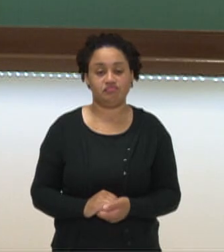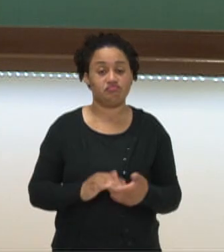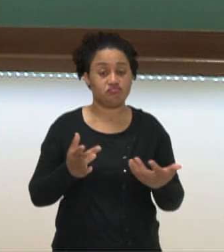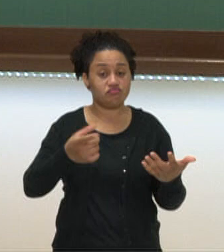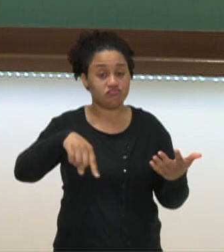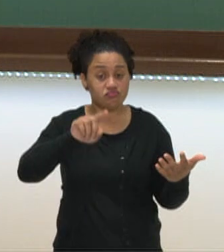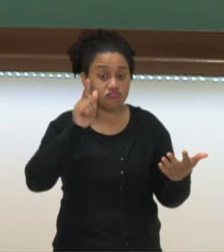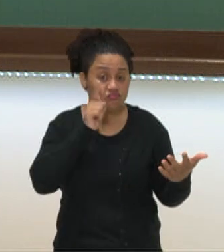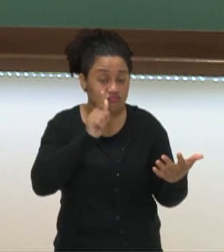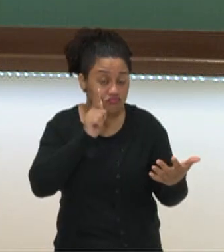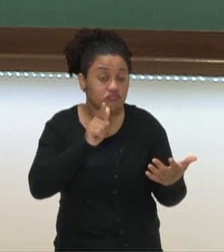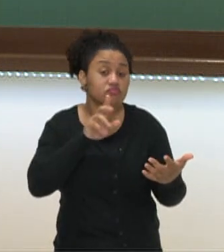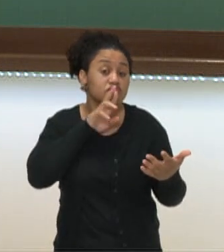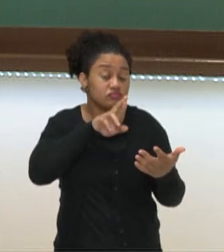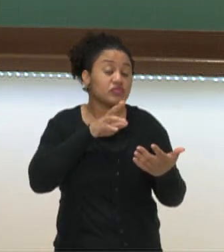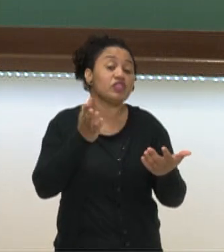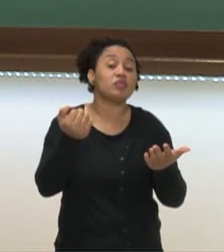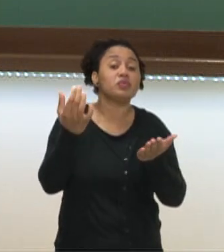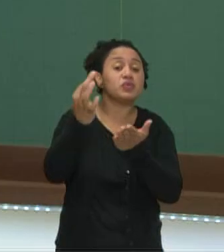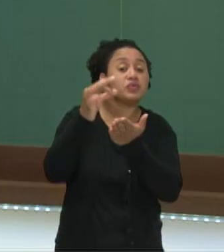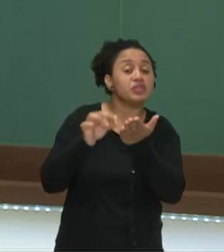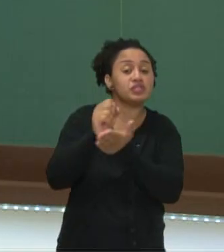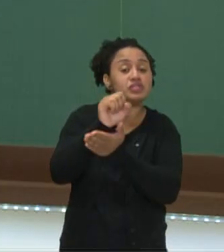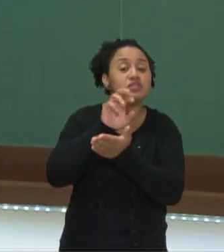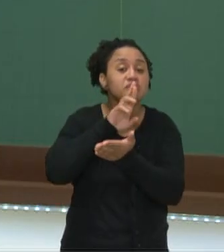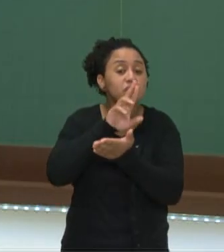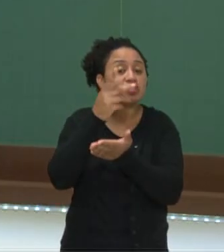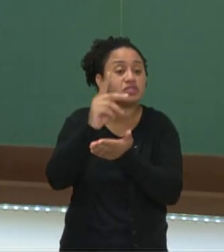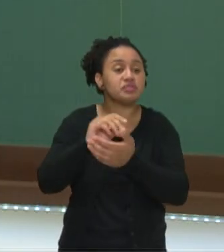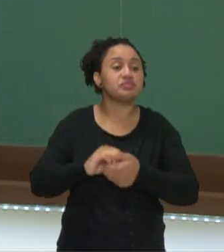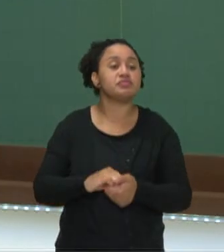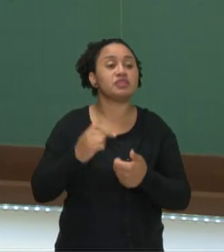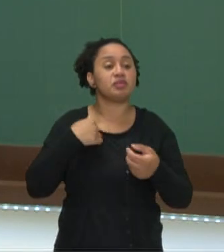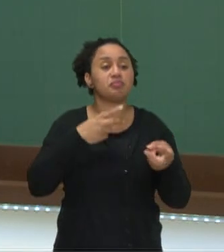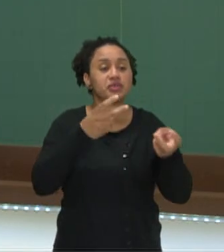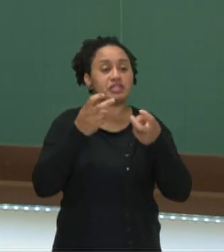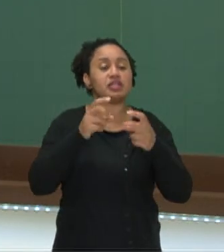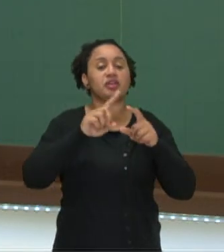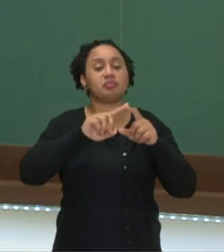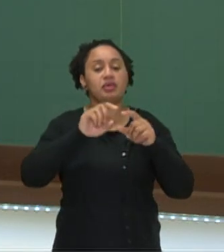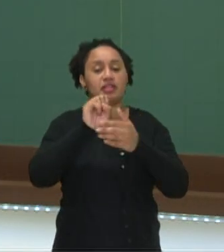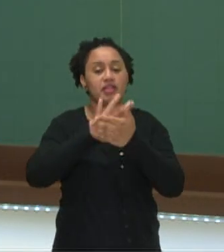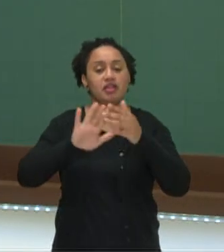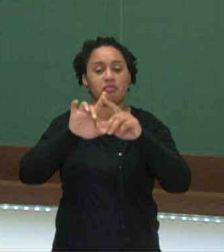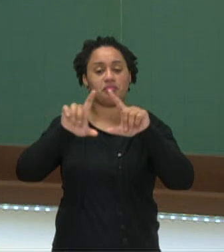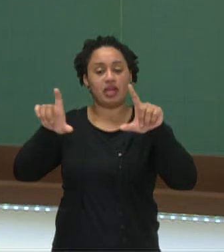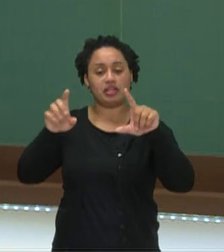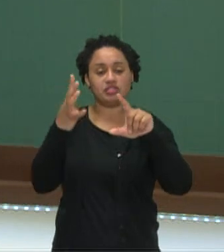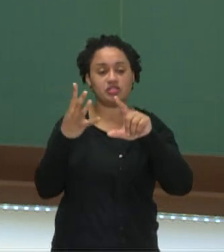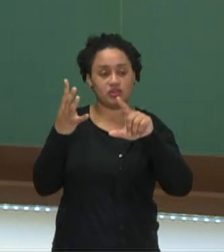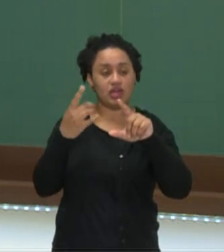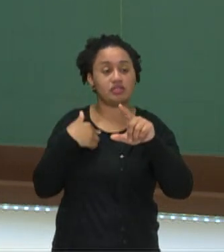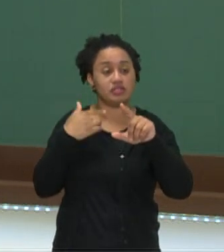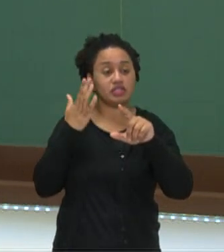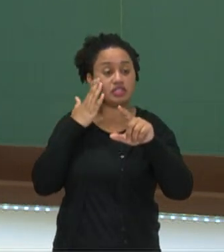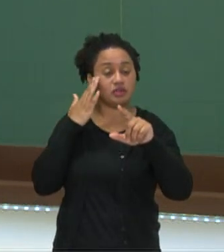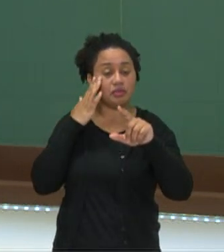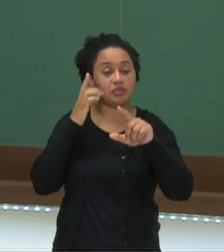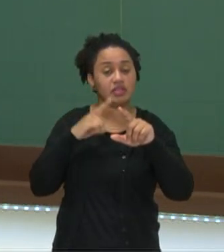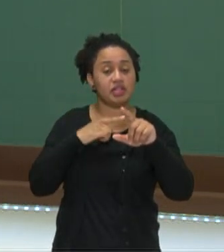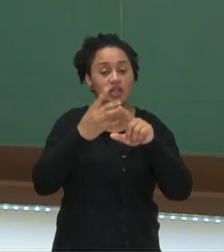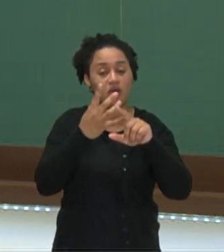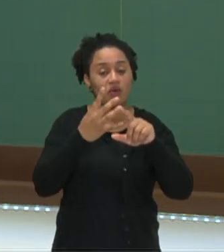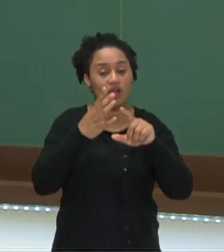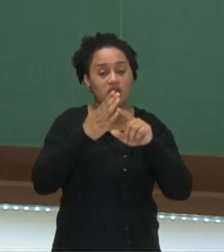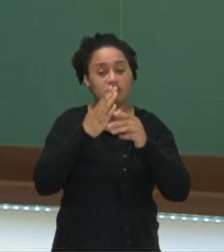Conseguiu? Vamos conferir sua resposta? Então, observe, na figura 4, a gente já sabe que tem 4 divisões.